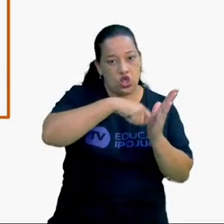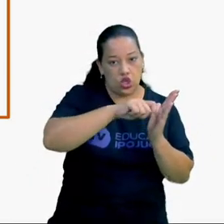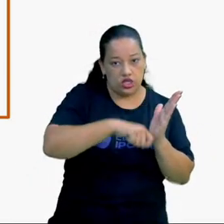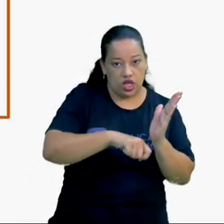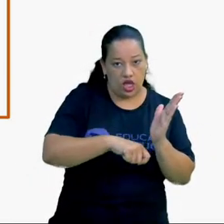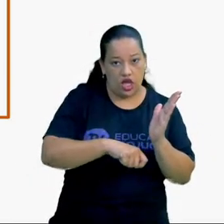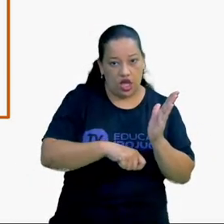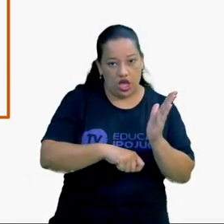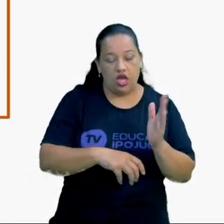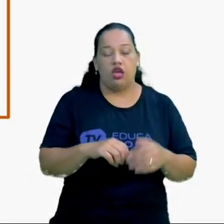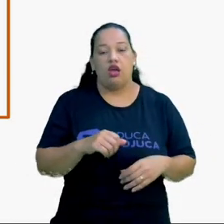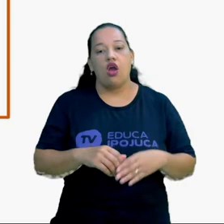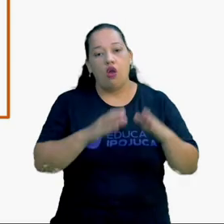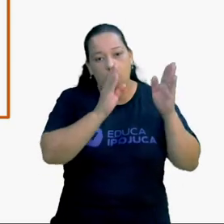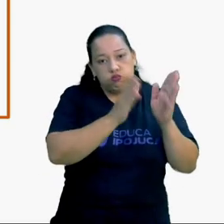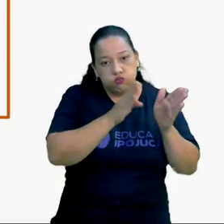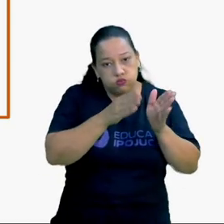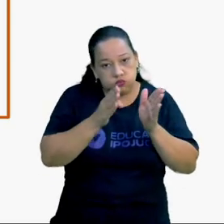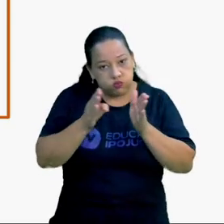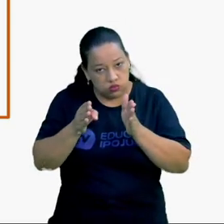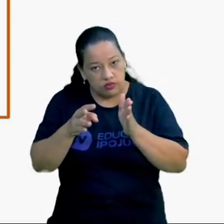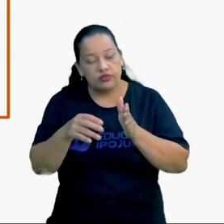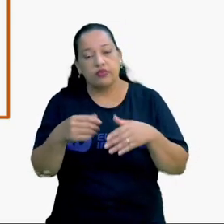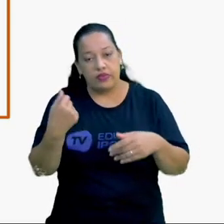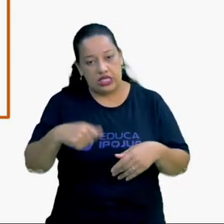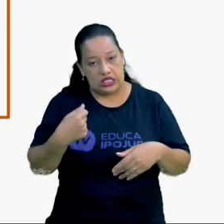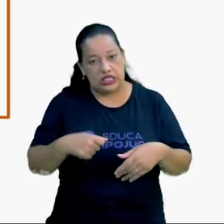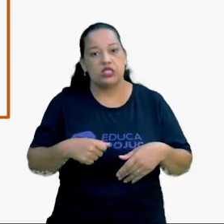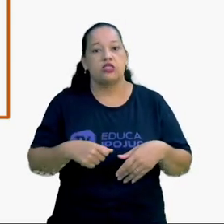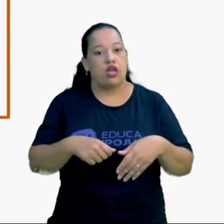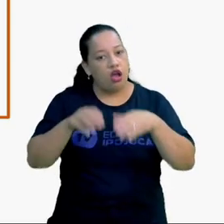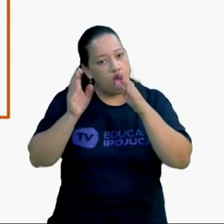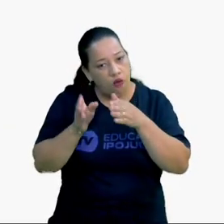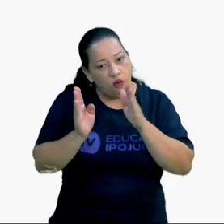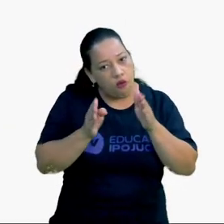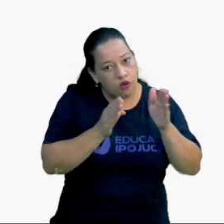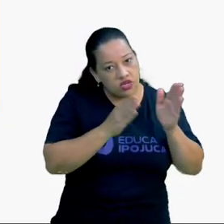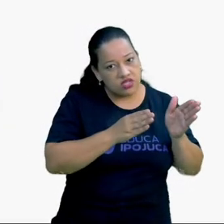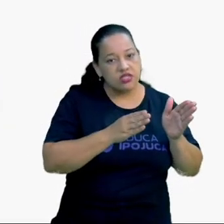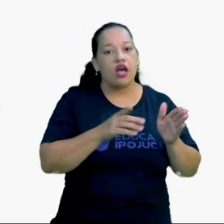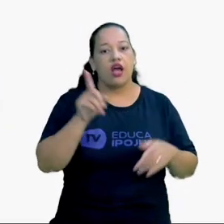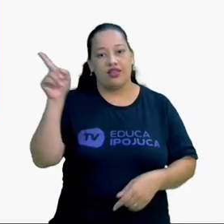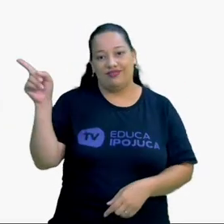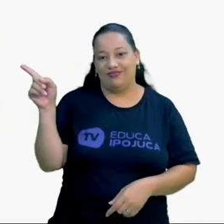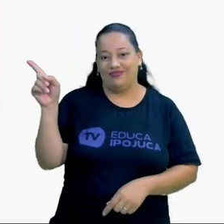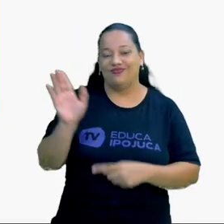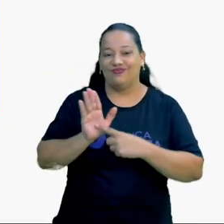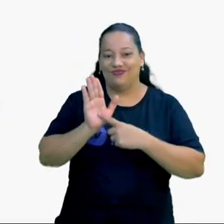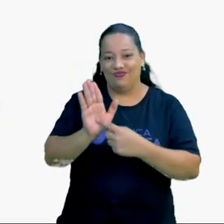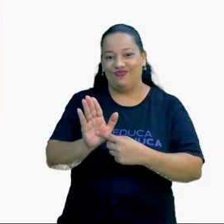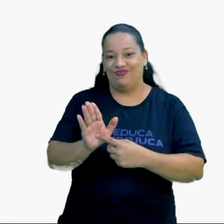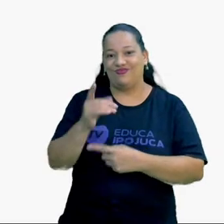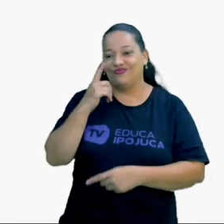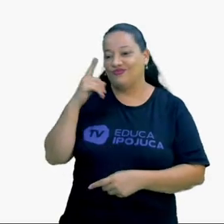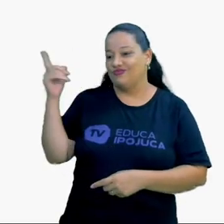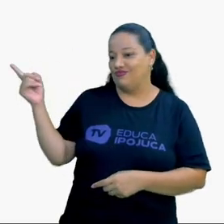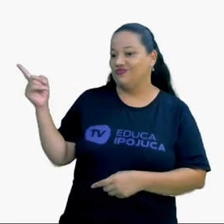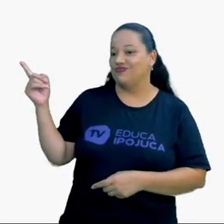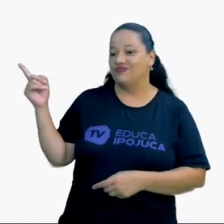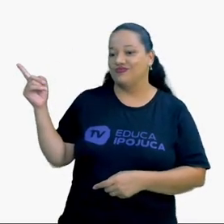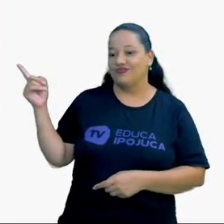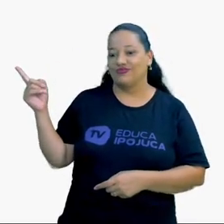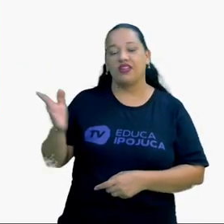tamanhos por ordem. Se a gente colocar por ordem, ficará assim. Olha aí, fica